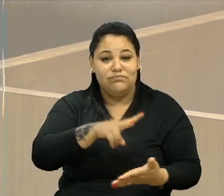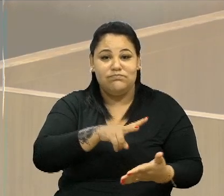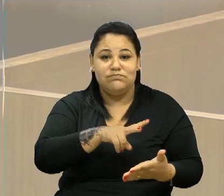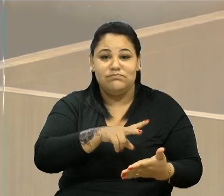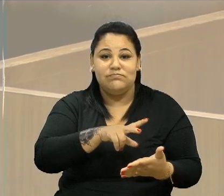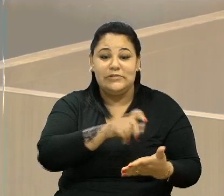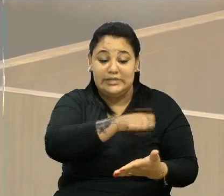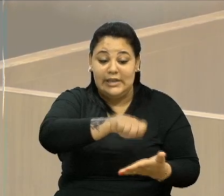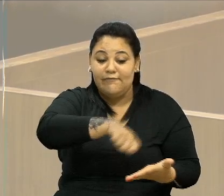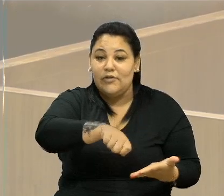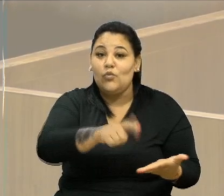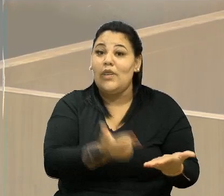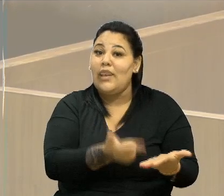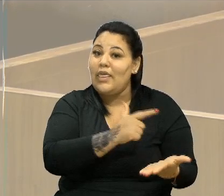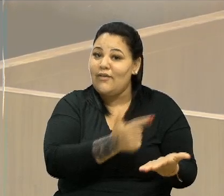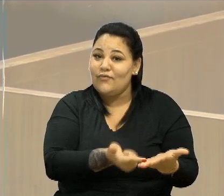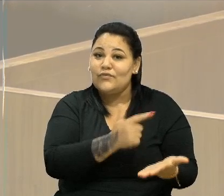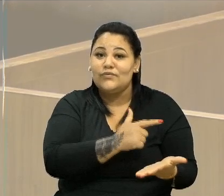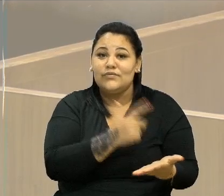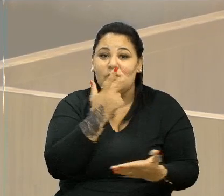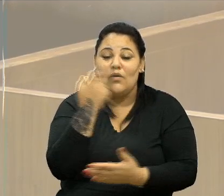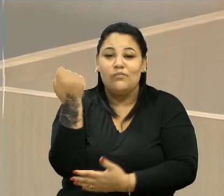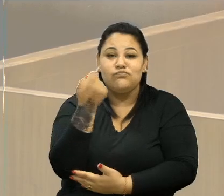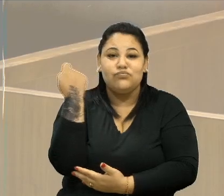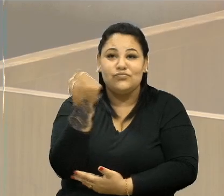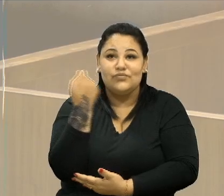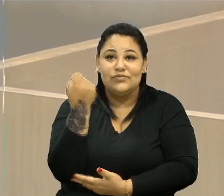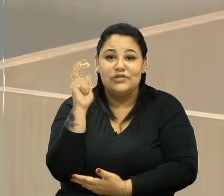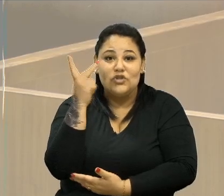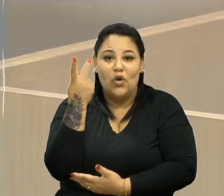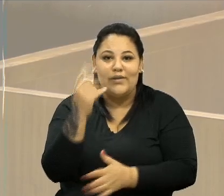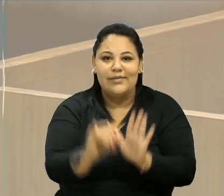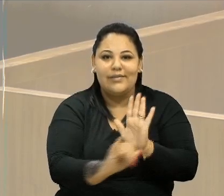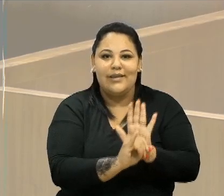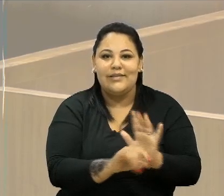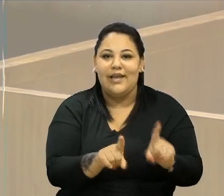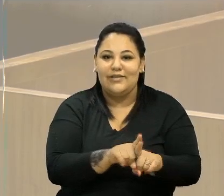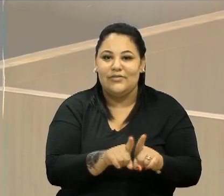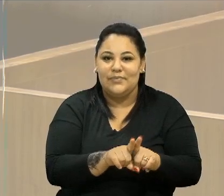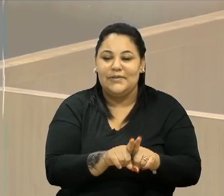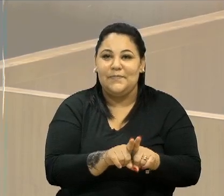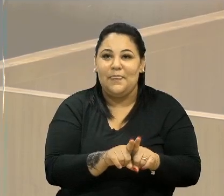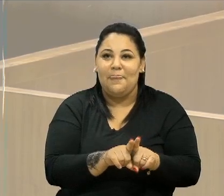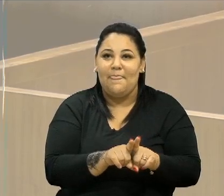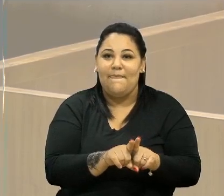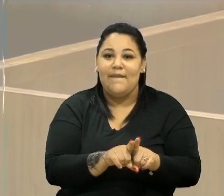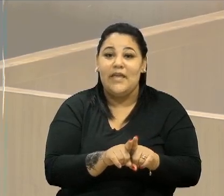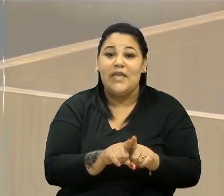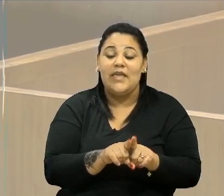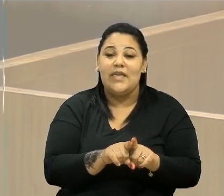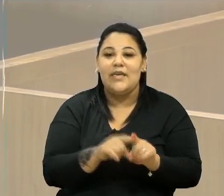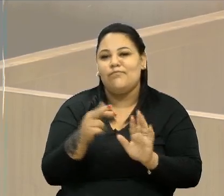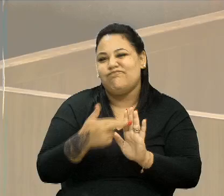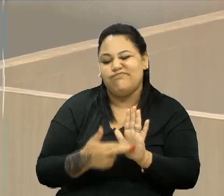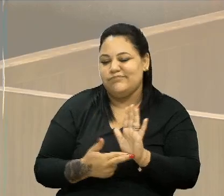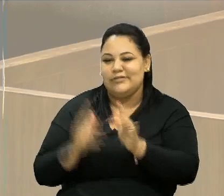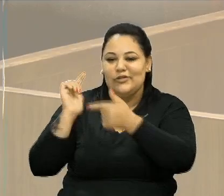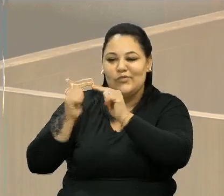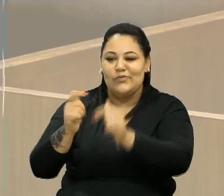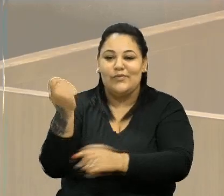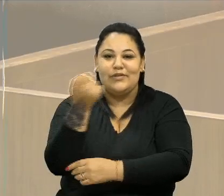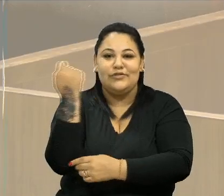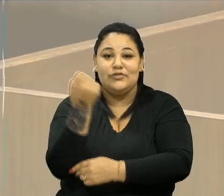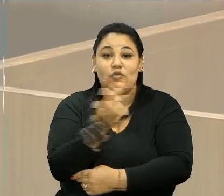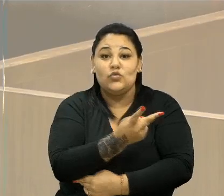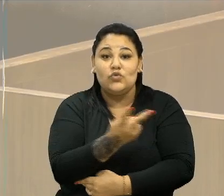do Rio Grande do Sul, como o livro Rio Grande do Sul, História e Identidade, e Manual de Tradicionalismo Gaúcho, ambos publicados pela